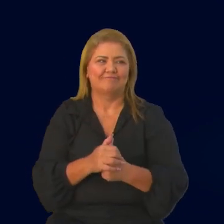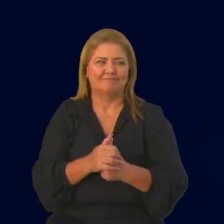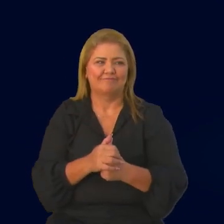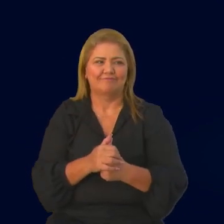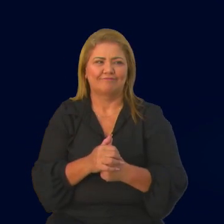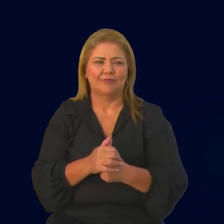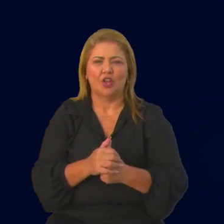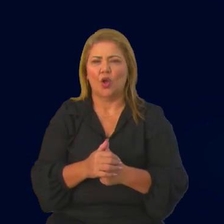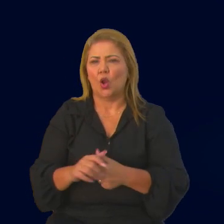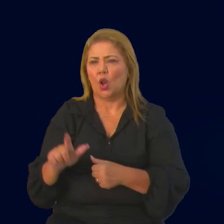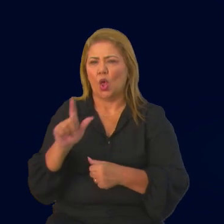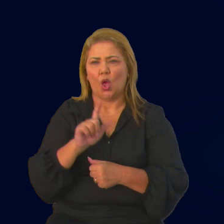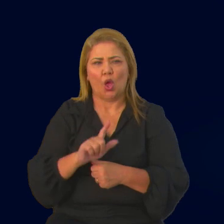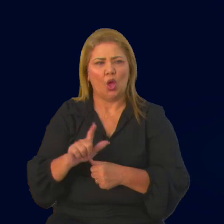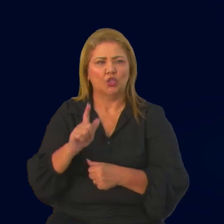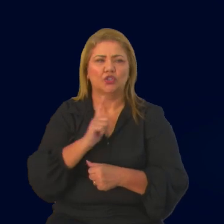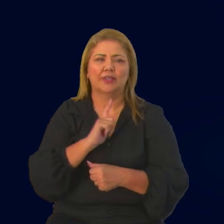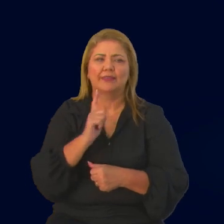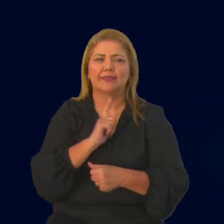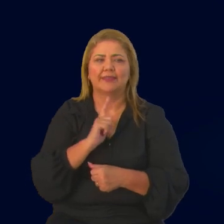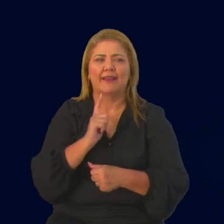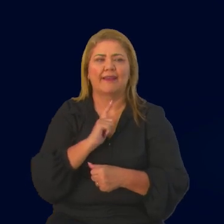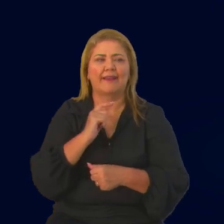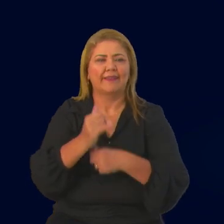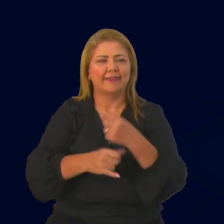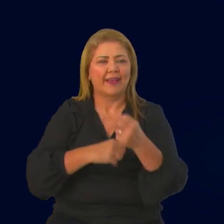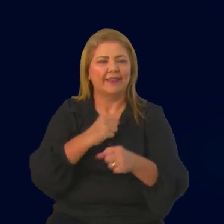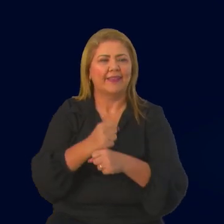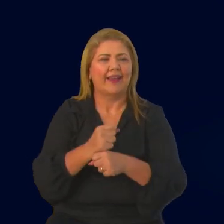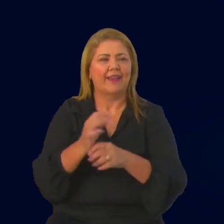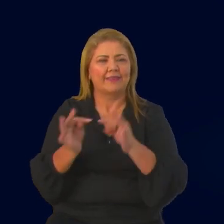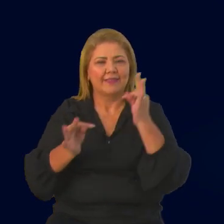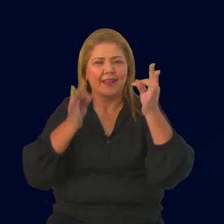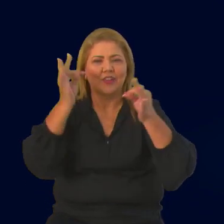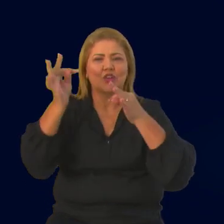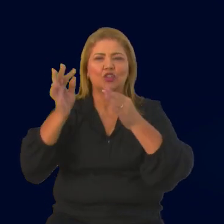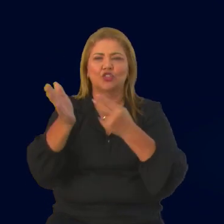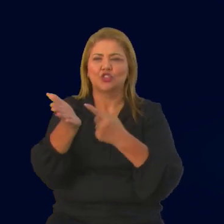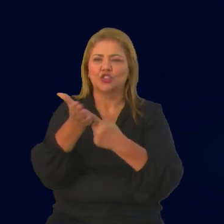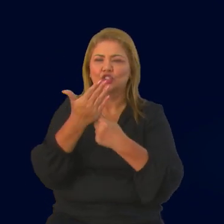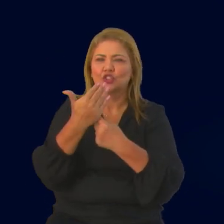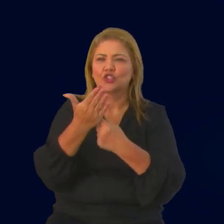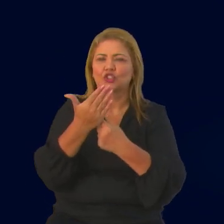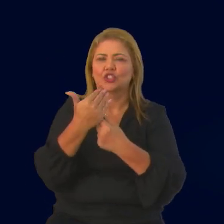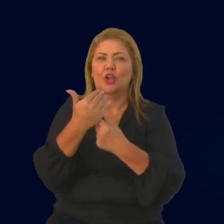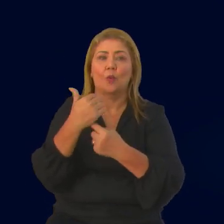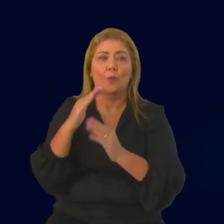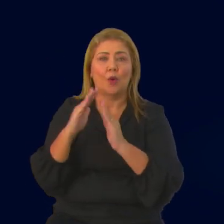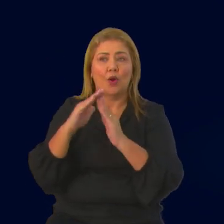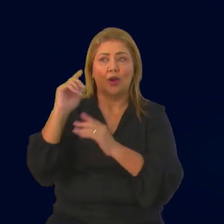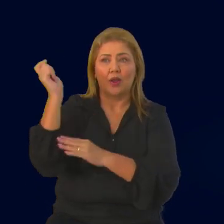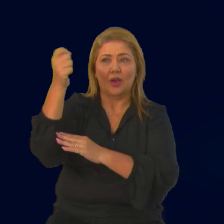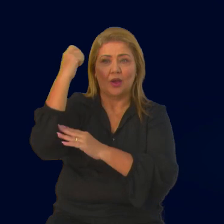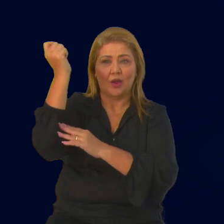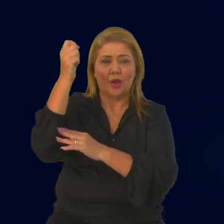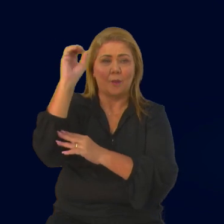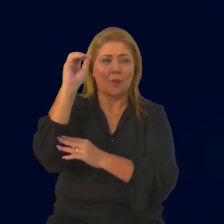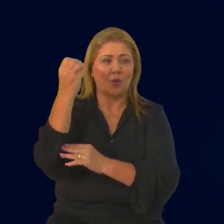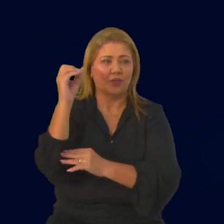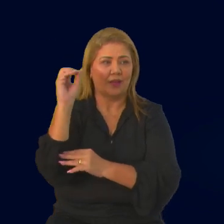que a internet, a tecnologia nos mantém muito conectados com as pessoas. Eu moro em Porto Alegre, sou do Sul e